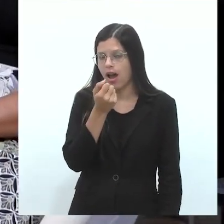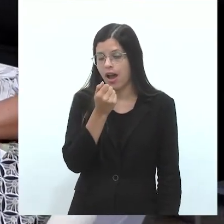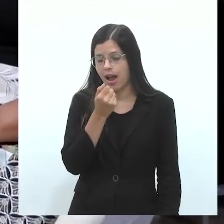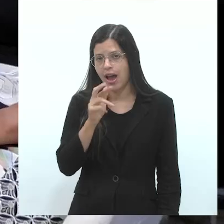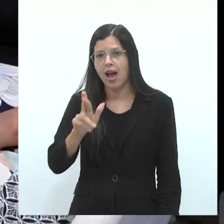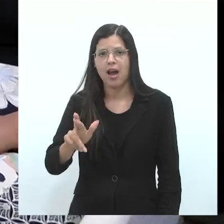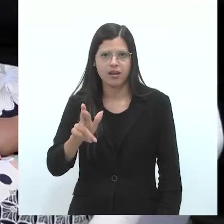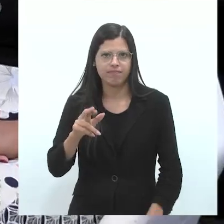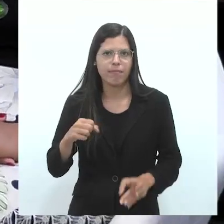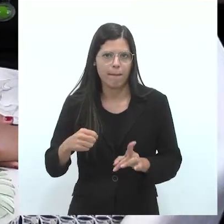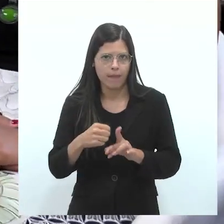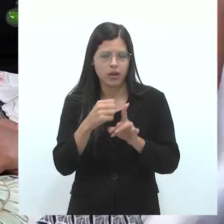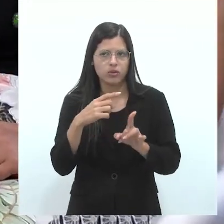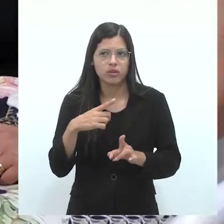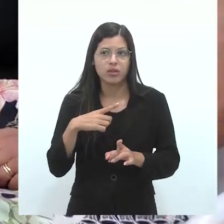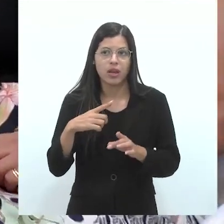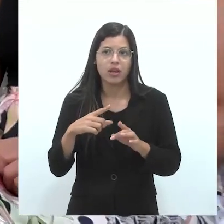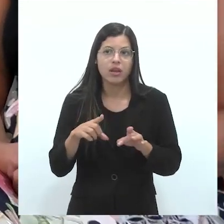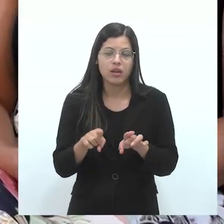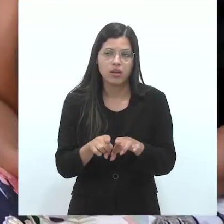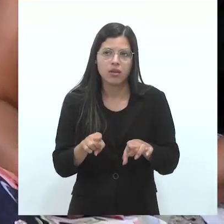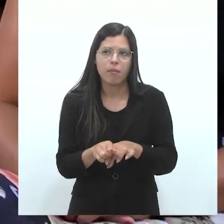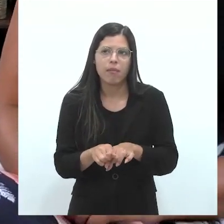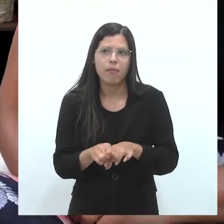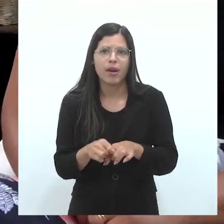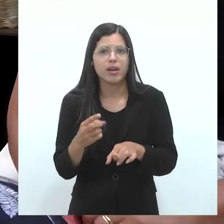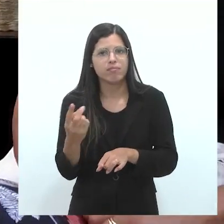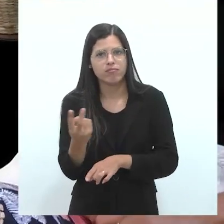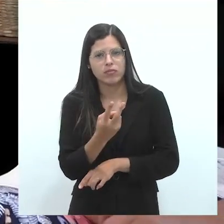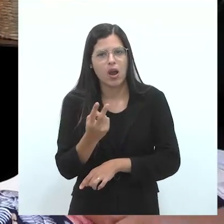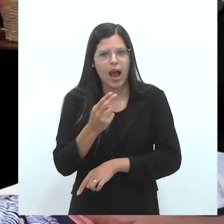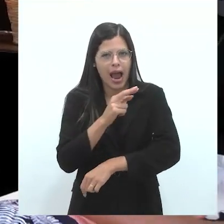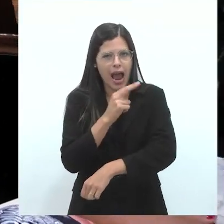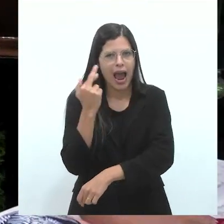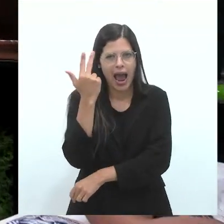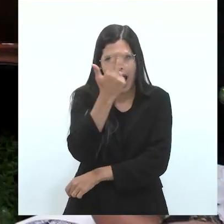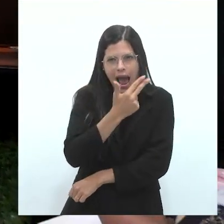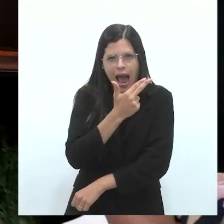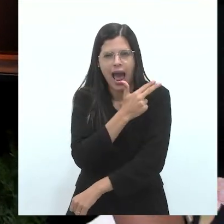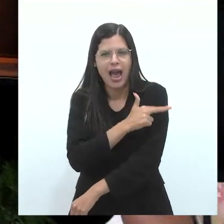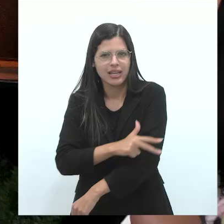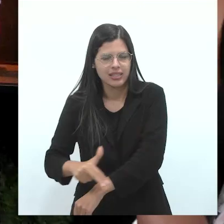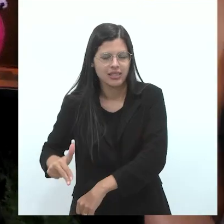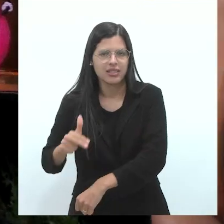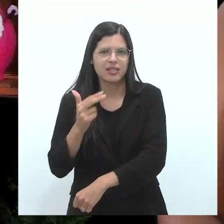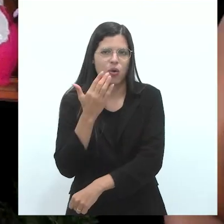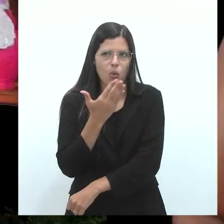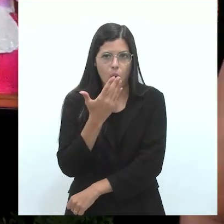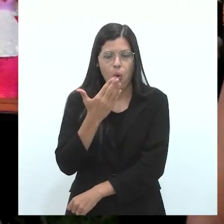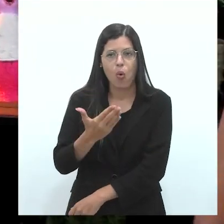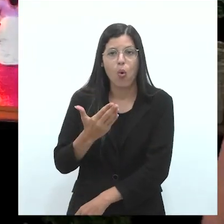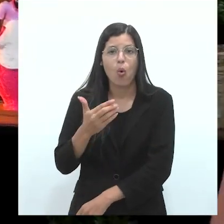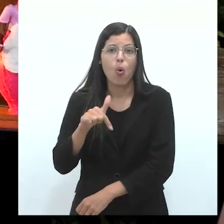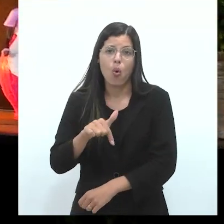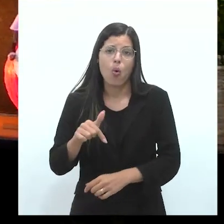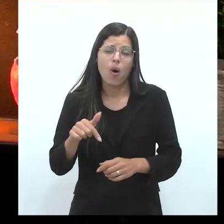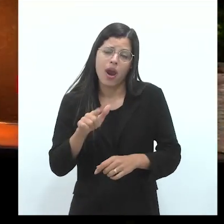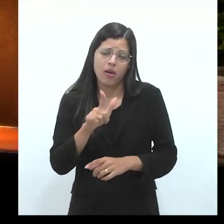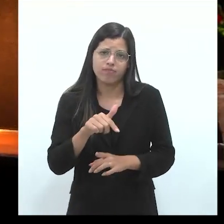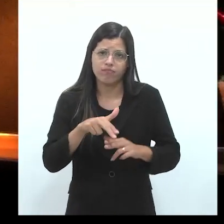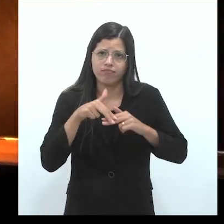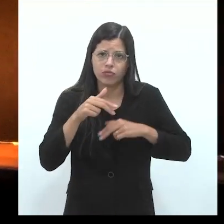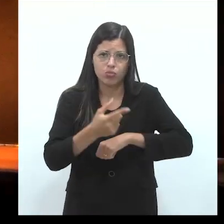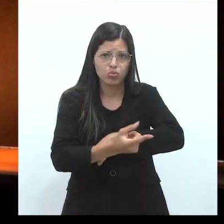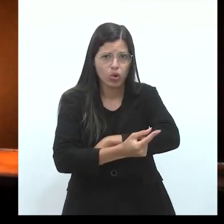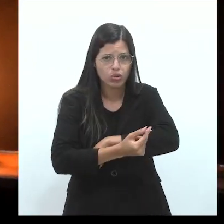mas essas duas variáveis, né, raça, cor e escolaridade, na verdade são indicadores socioeconômicos que são uma